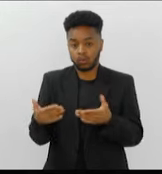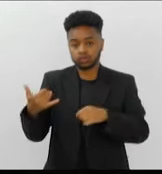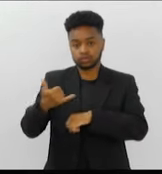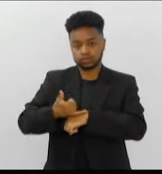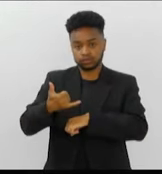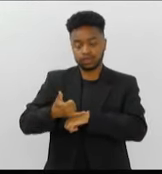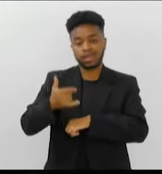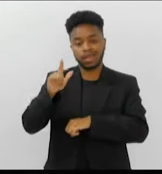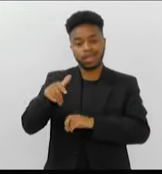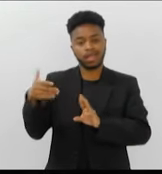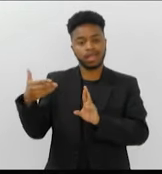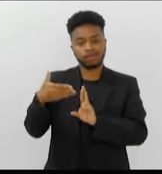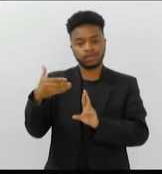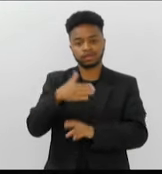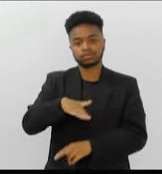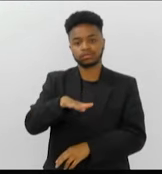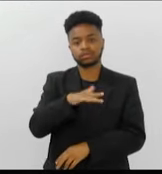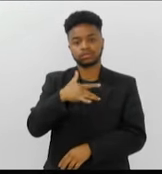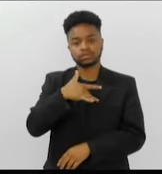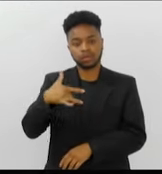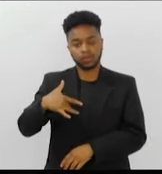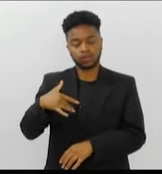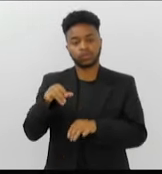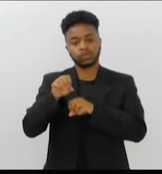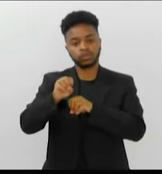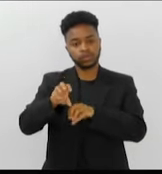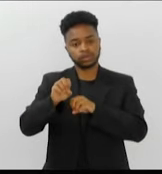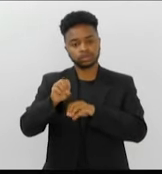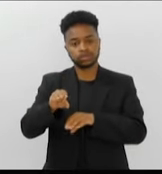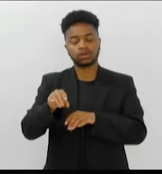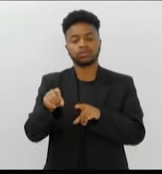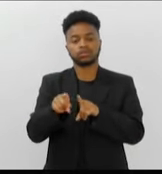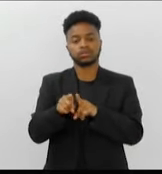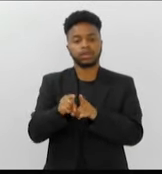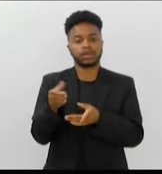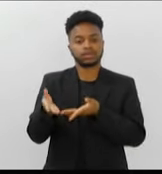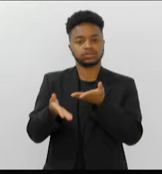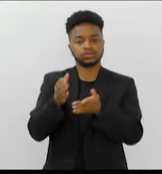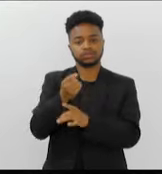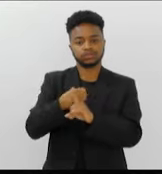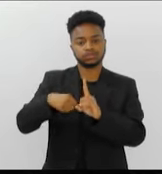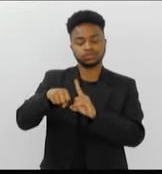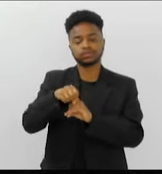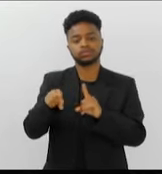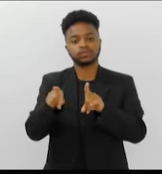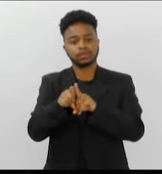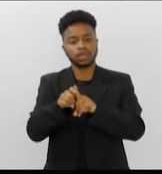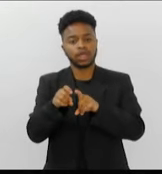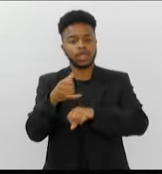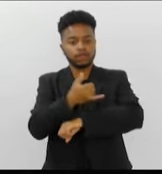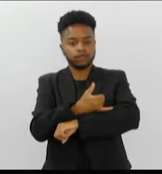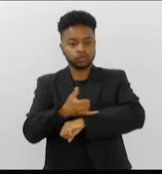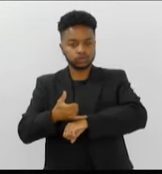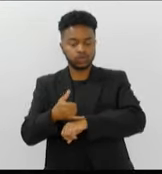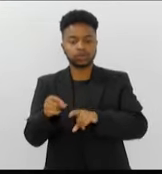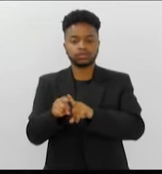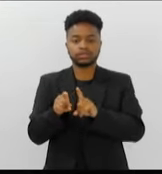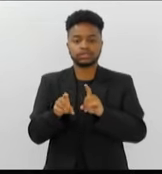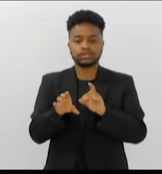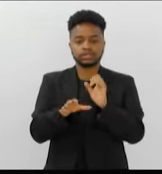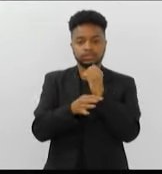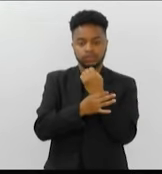é referência na saúde, na educação, na assistência, na infraestrutura, na